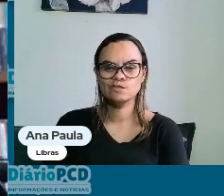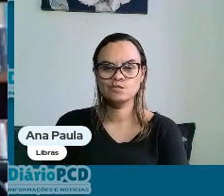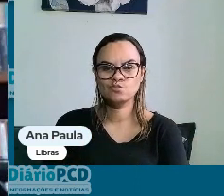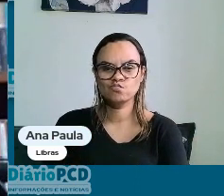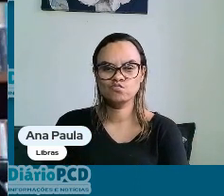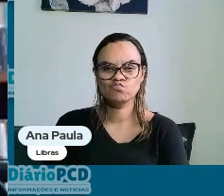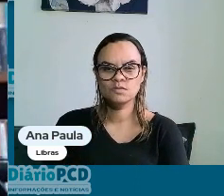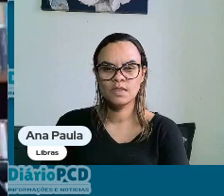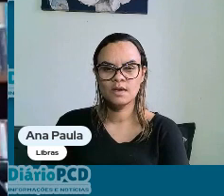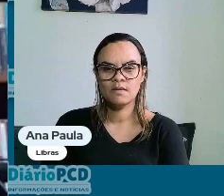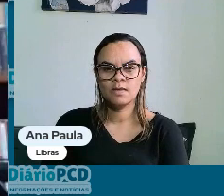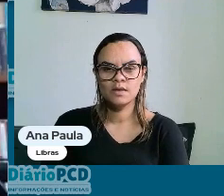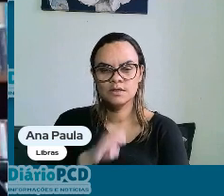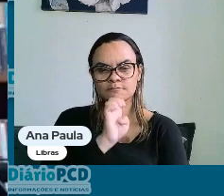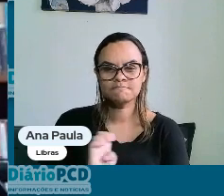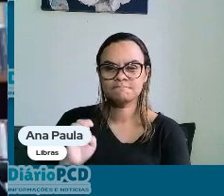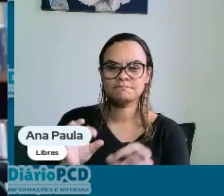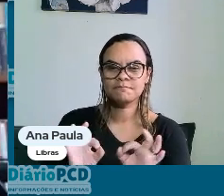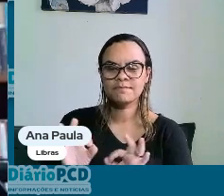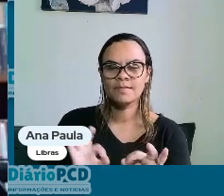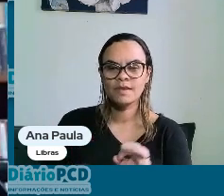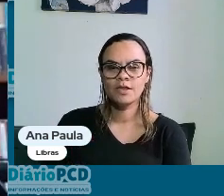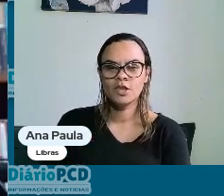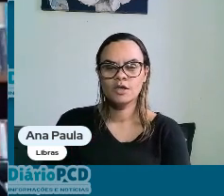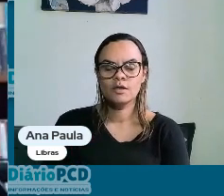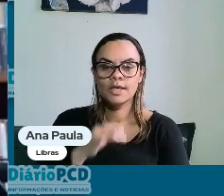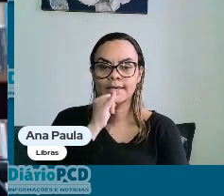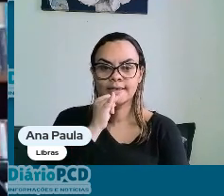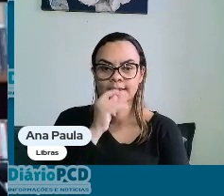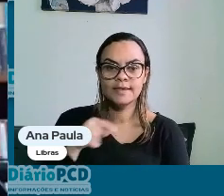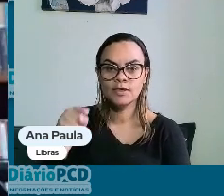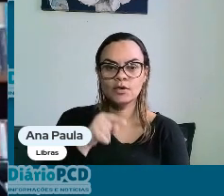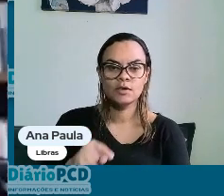Estado, tanto mais funciona. Esse, por exemplo, só um dado,